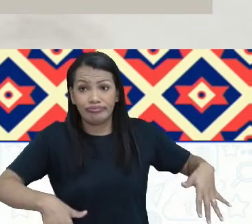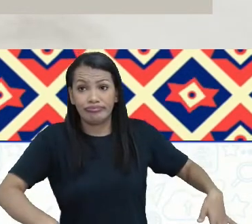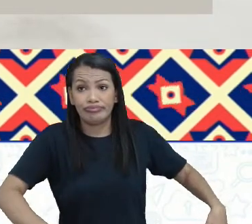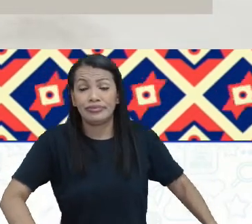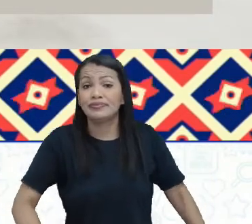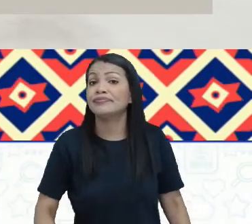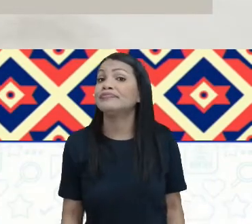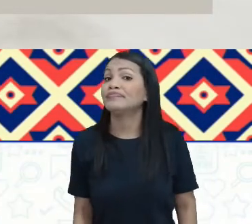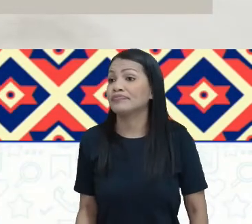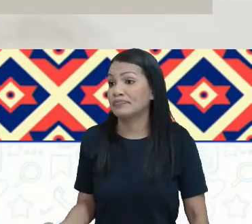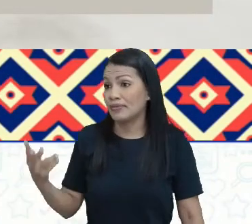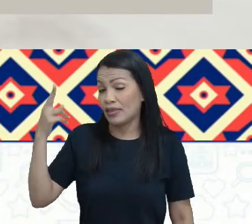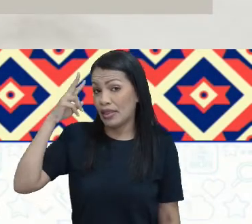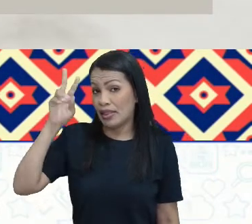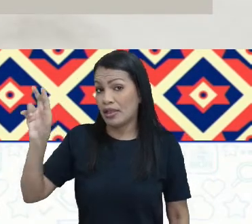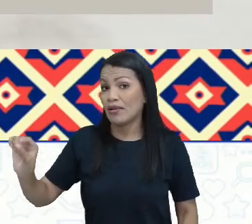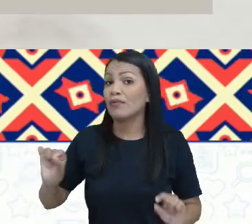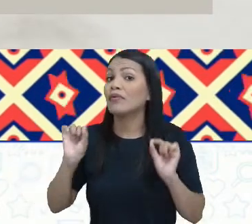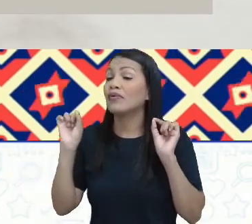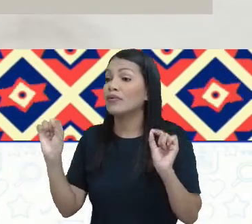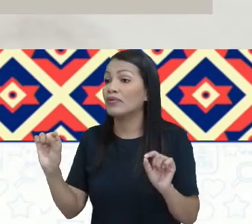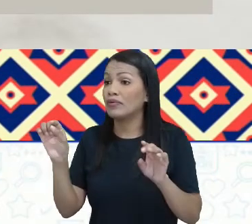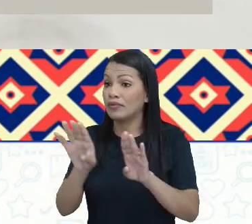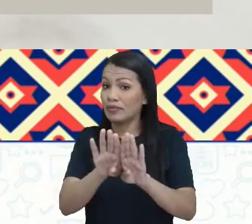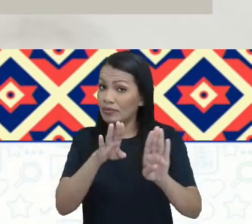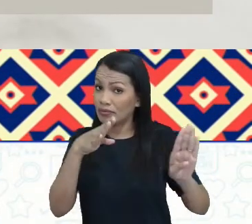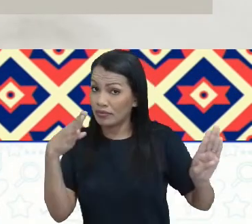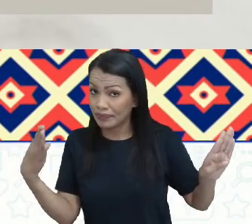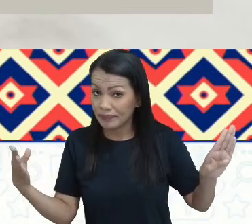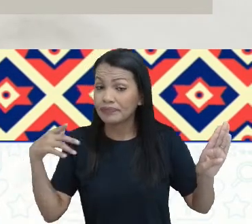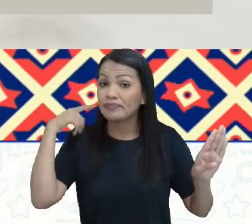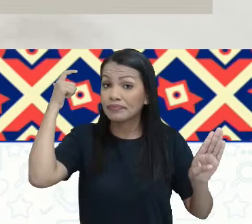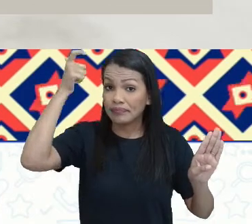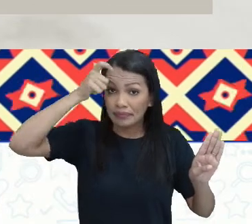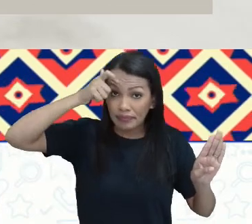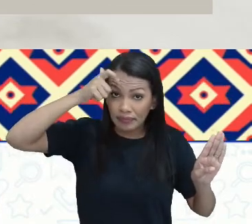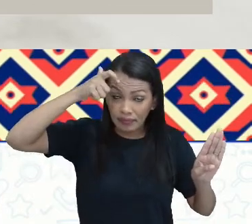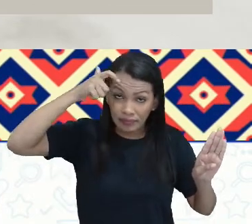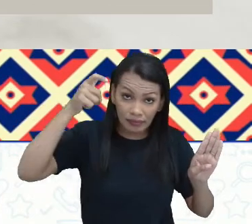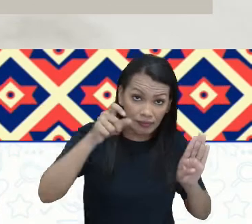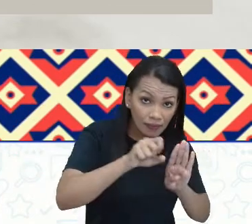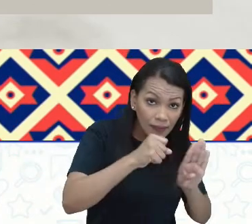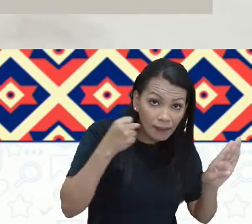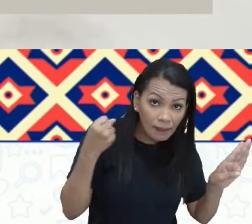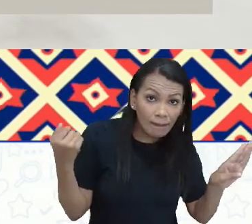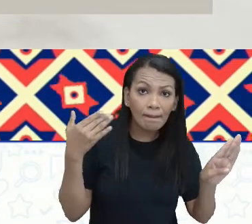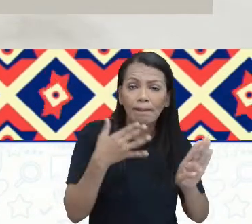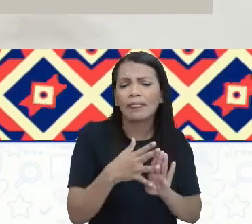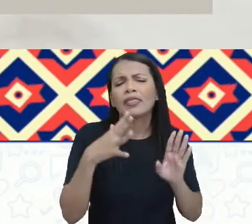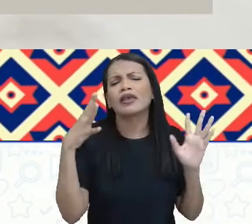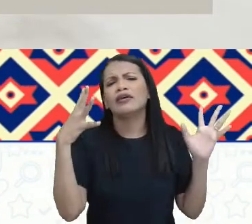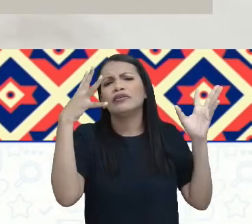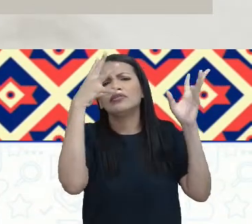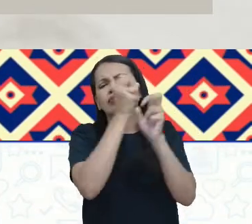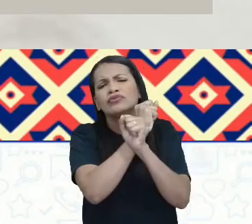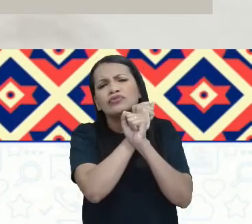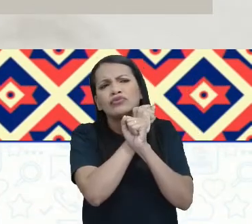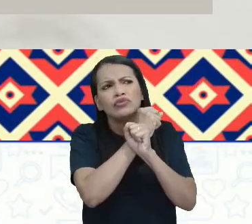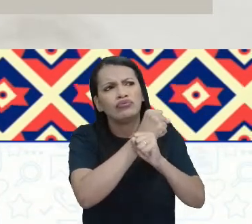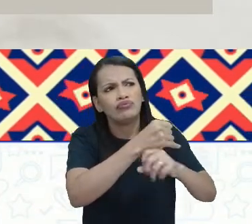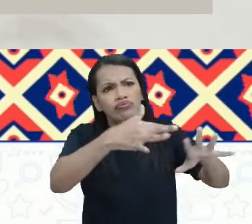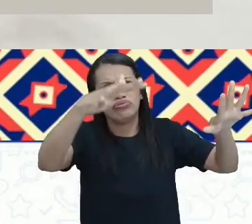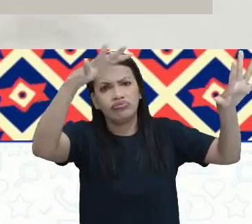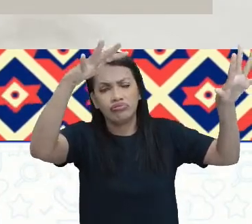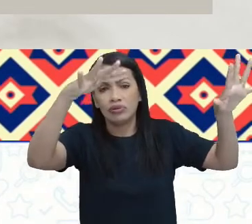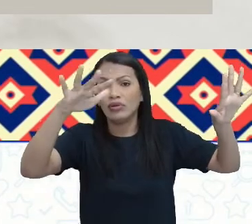chapéu. Lembra que quando ele bateu na porta dela e estava usando um chapéu bem emplumado? Então, tudo isso desapareceu. Então, como